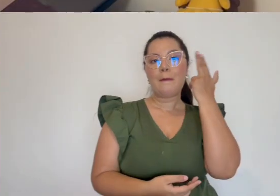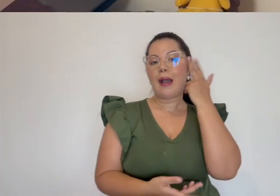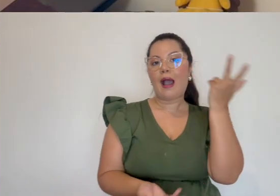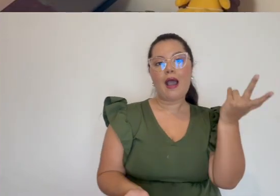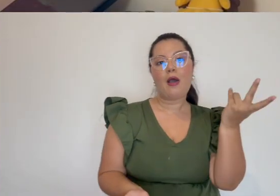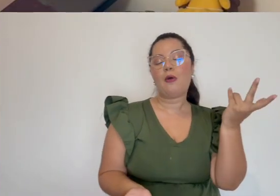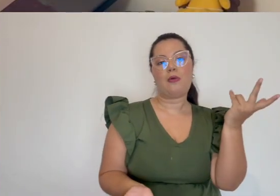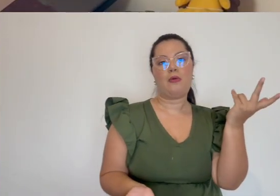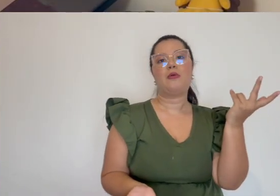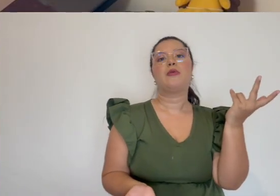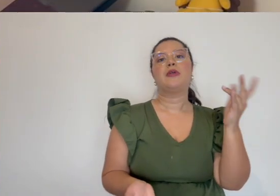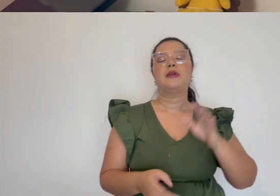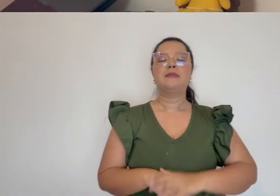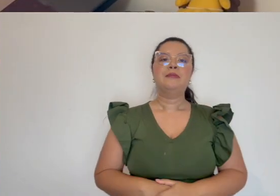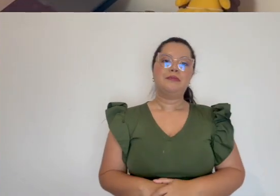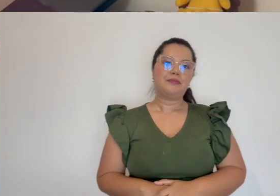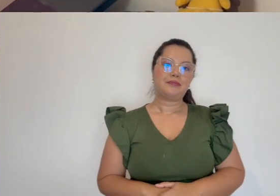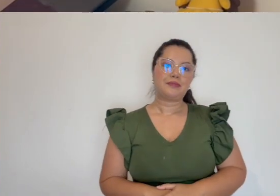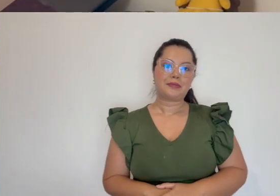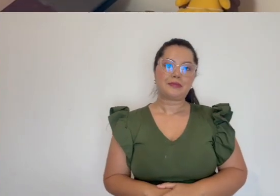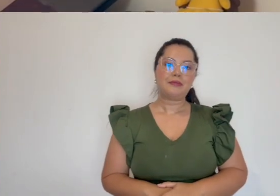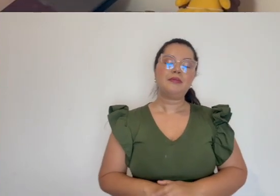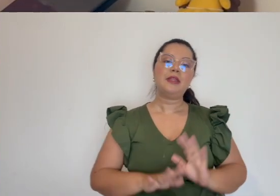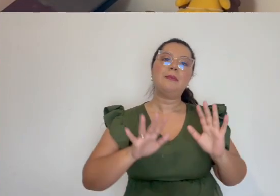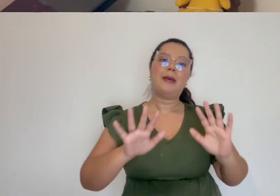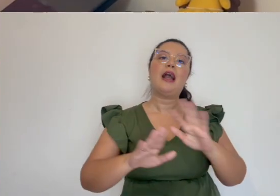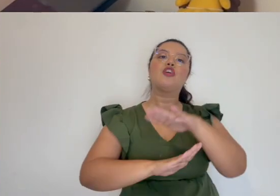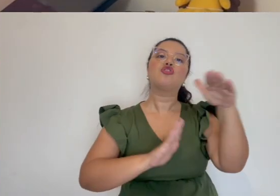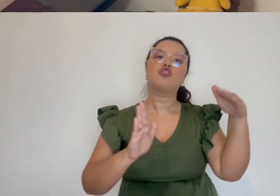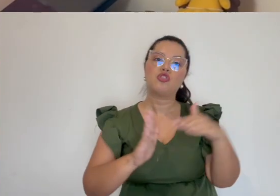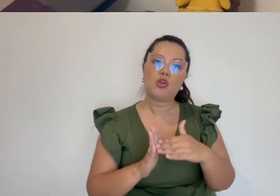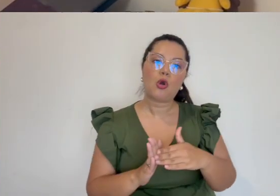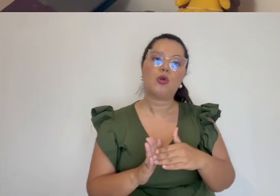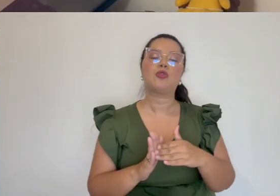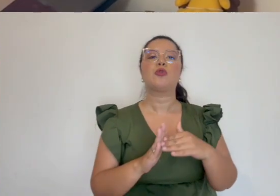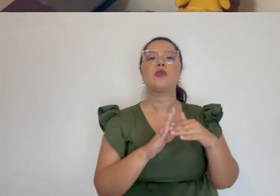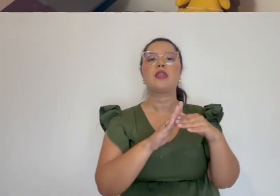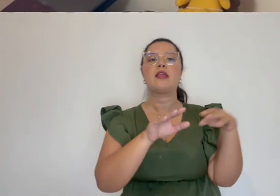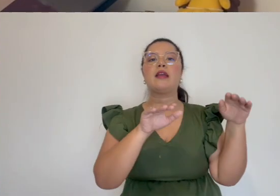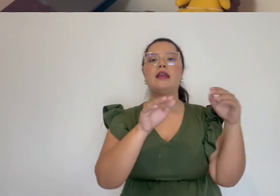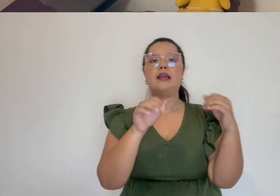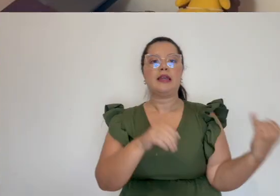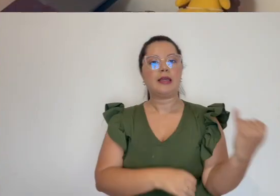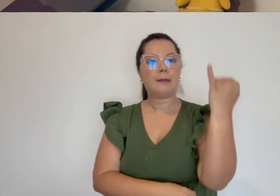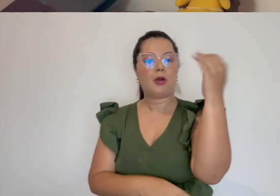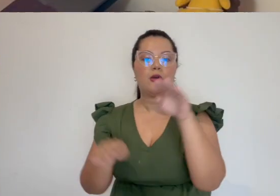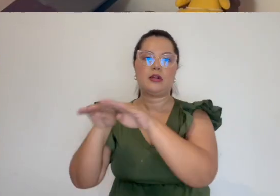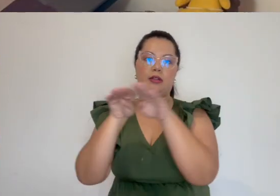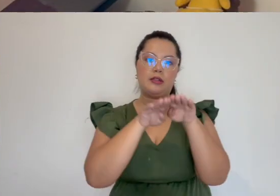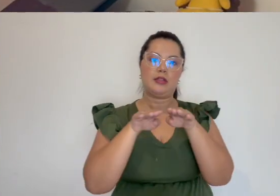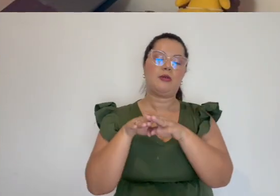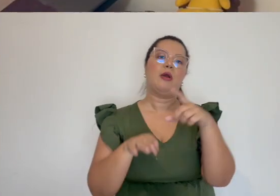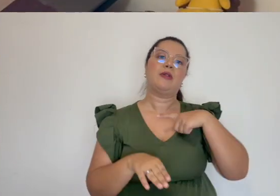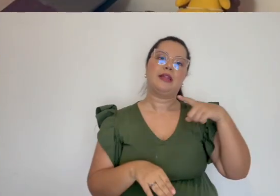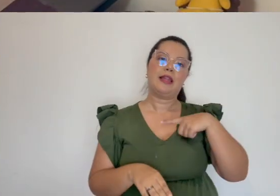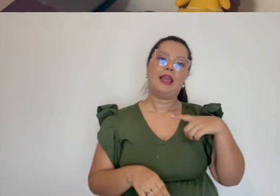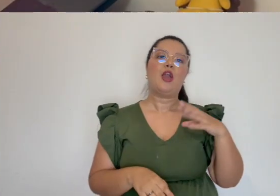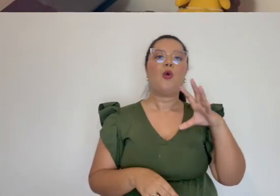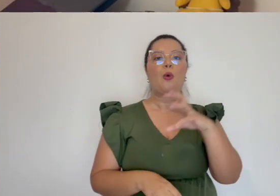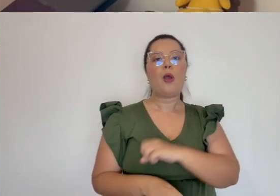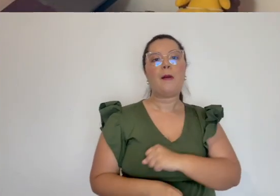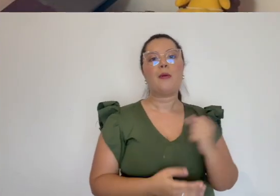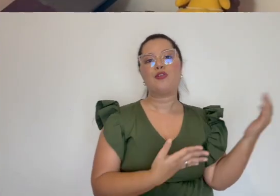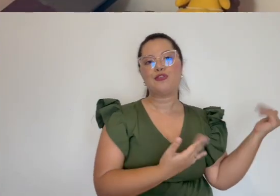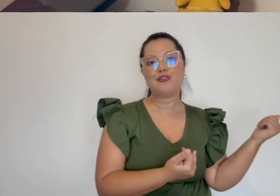a dia ali, menos dramáticos, como Para Todos os Garotos que Já Amei, mas todos com igual importância. Retratar o